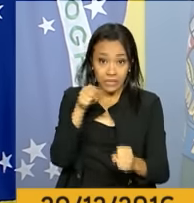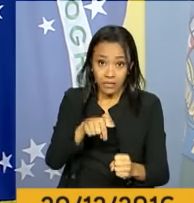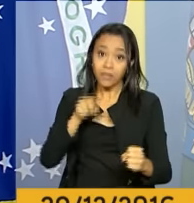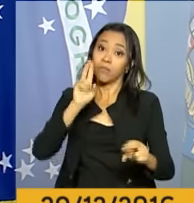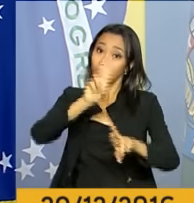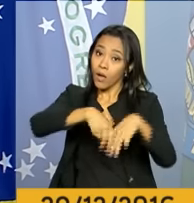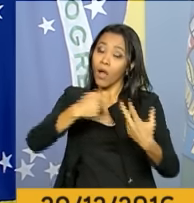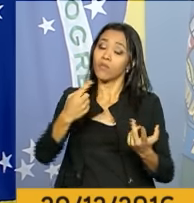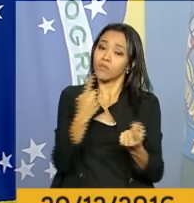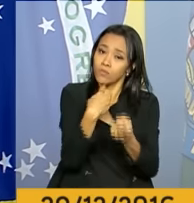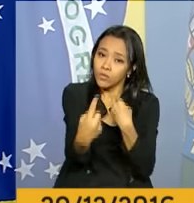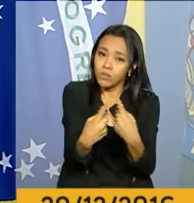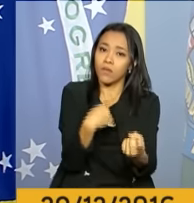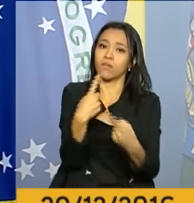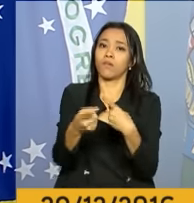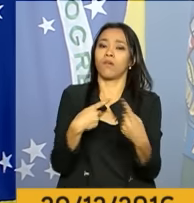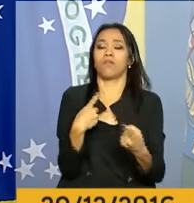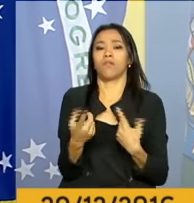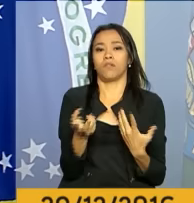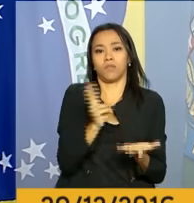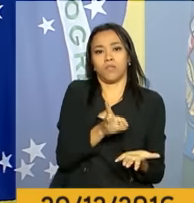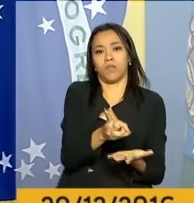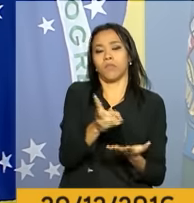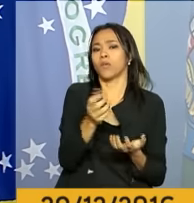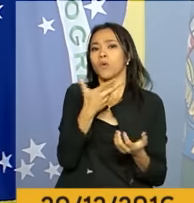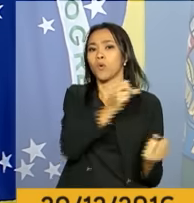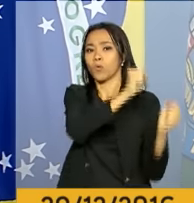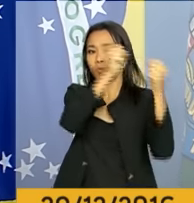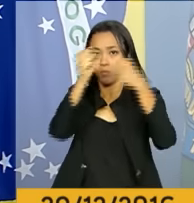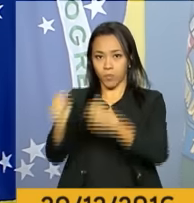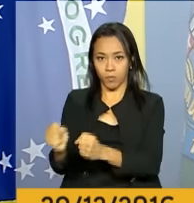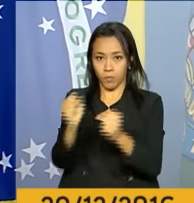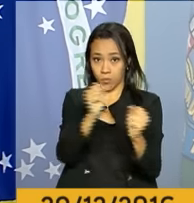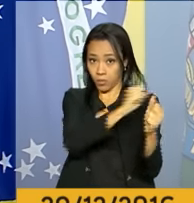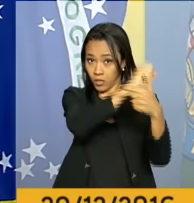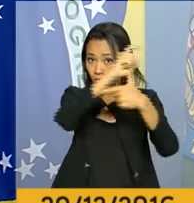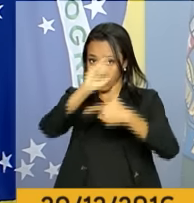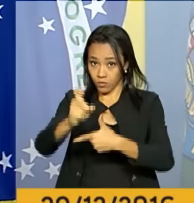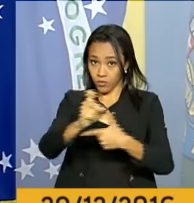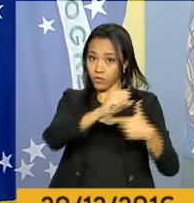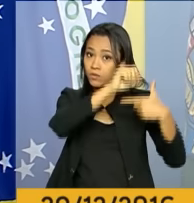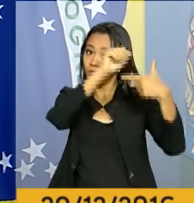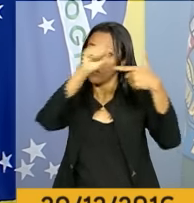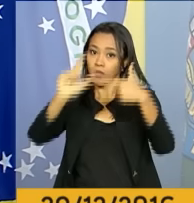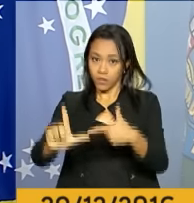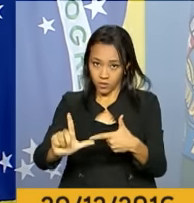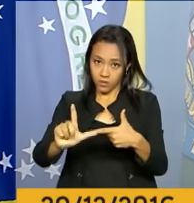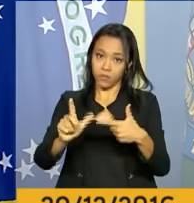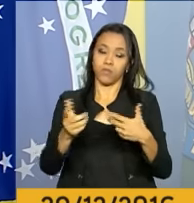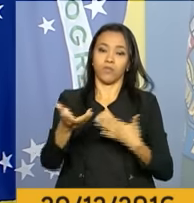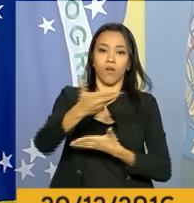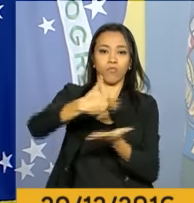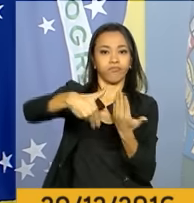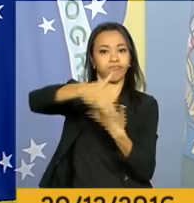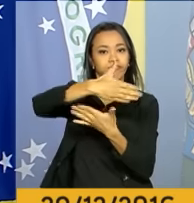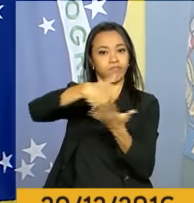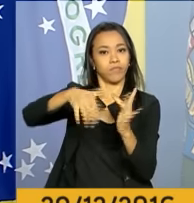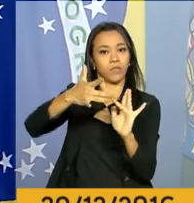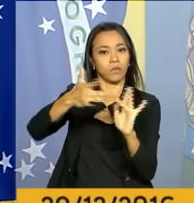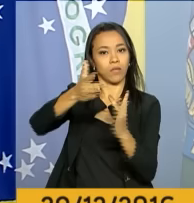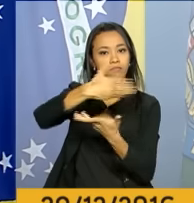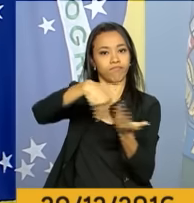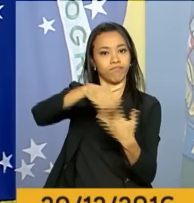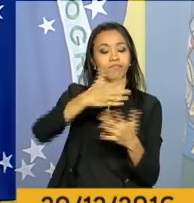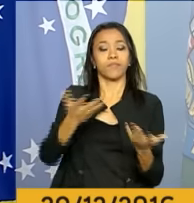profico muito produtivo entre o executivo e o poder eh legislativo e